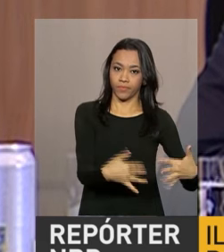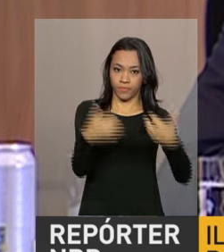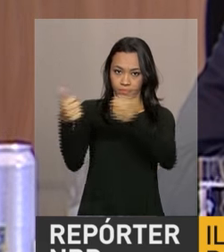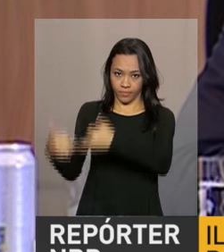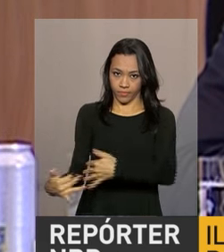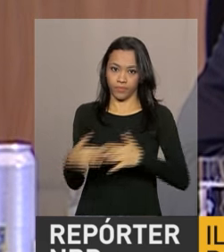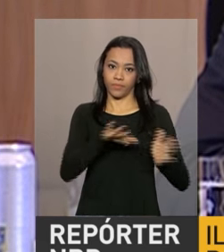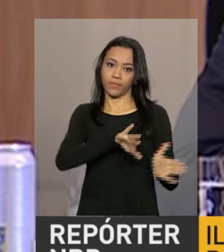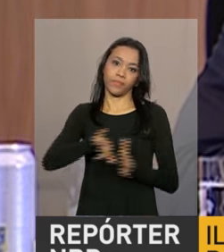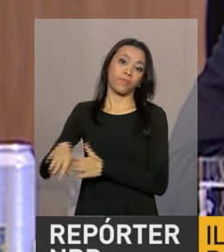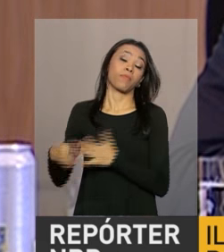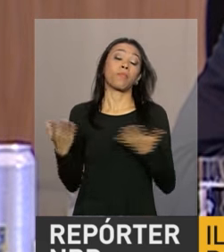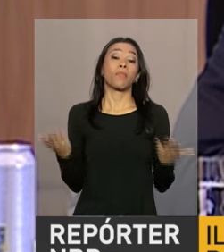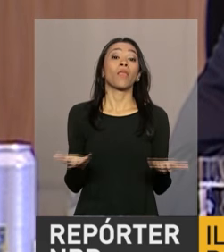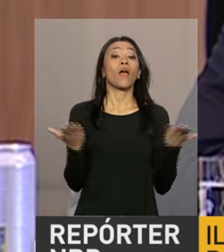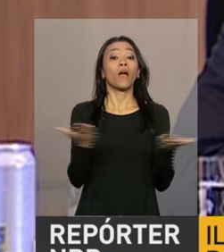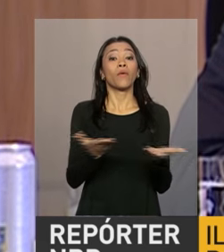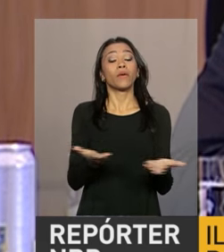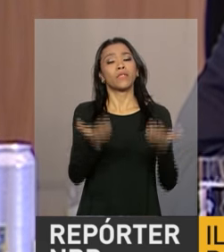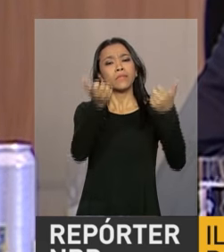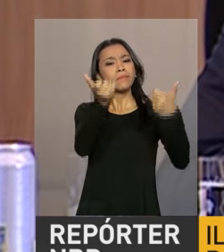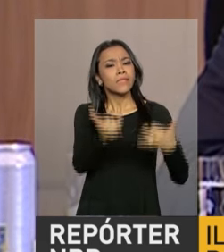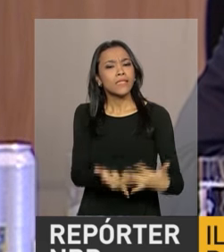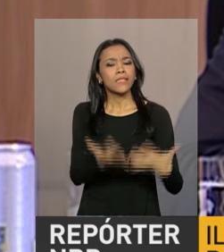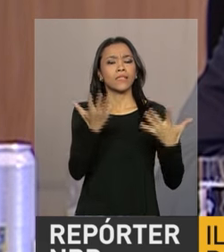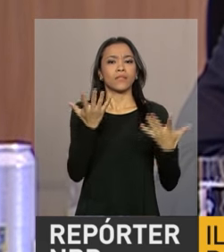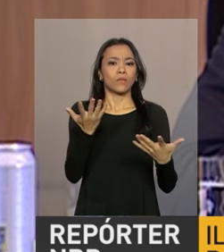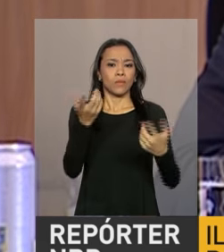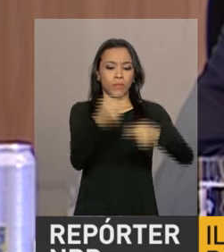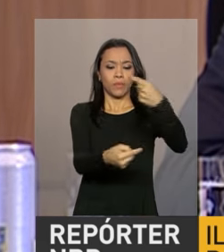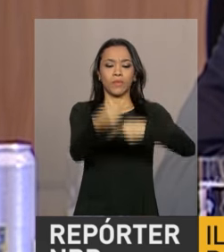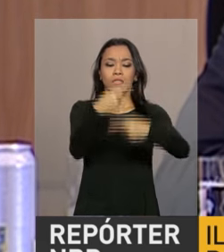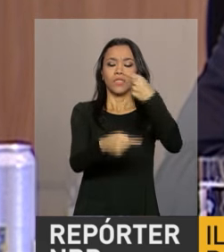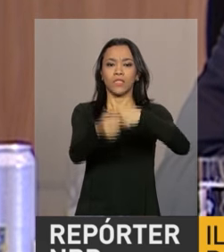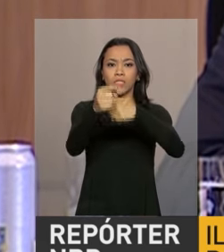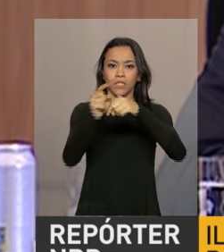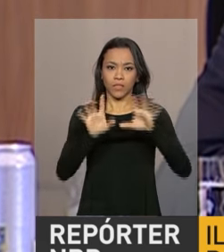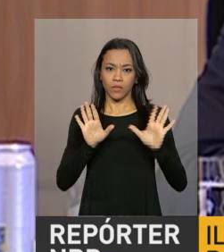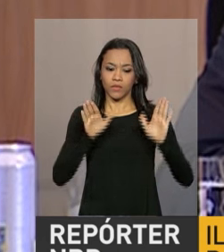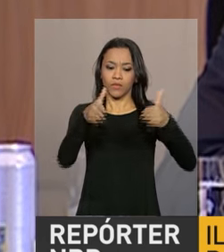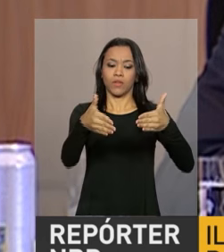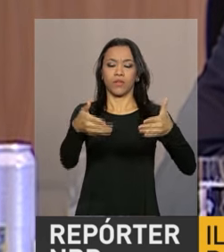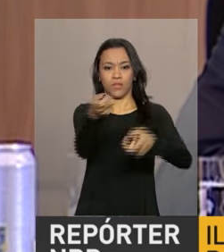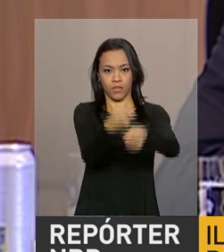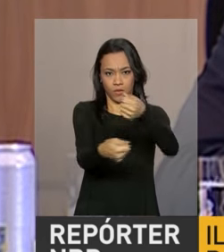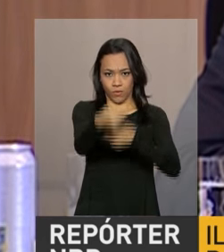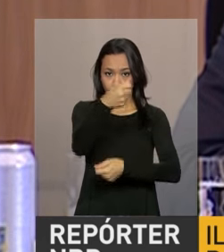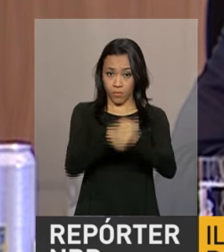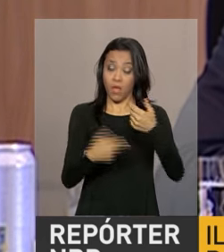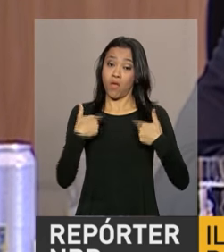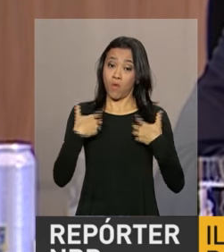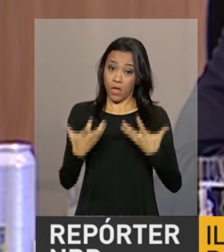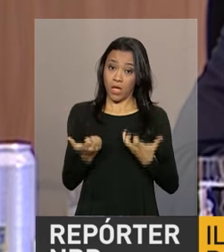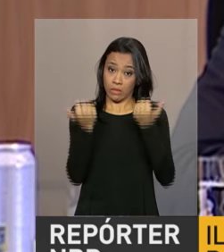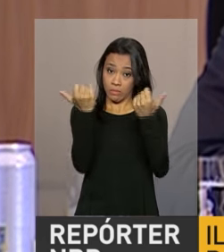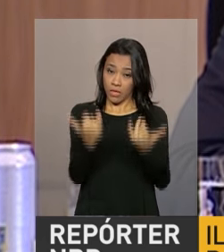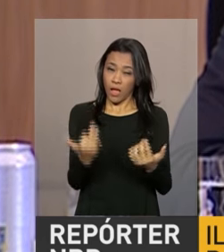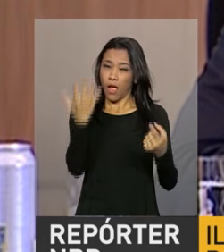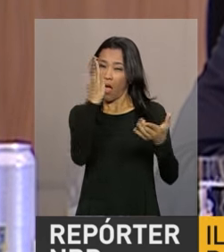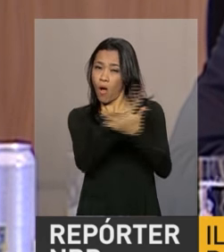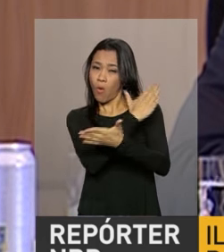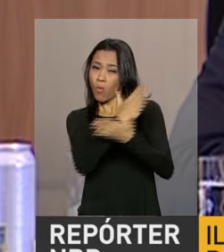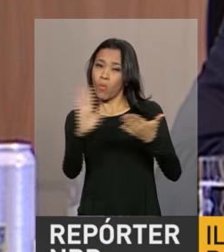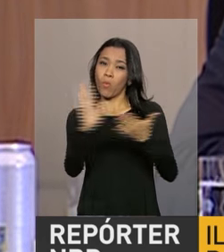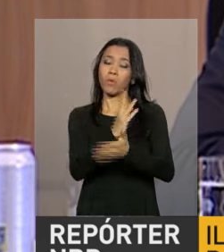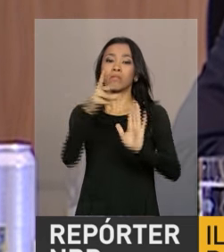Sobre as diretrizes para a política monetária, eu queria começar ressaltando alguns princípios